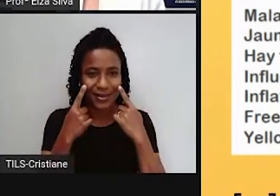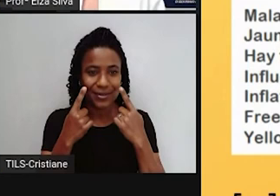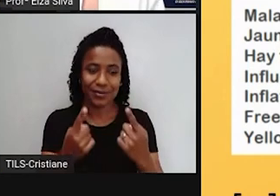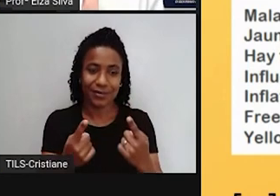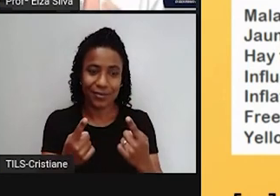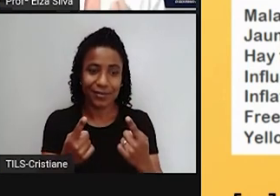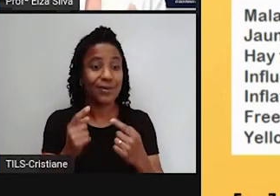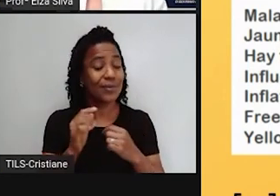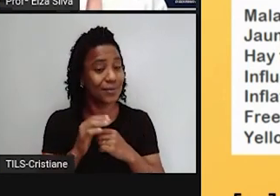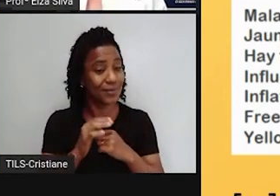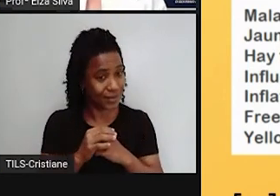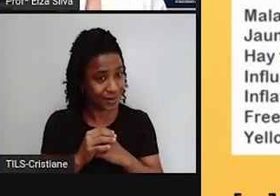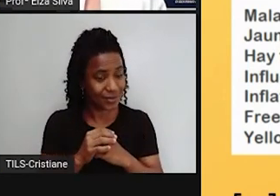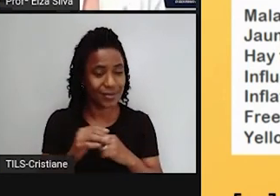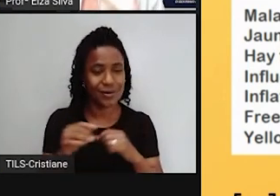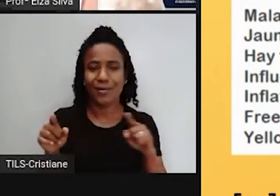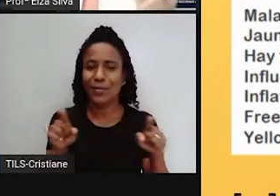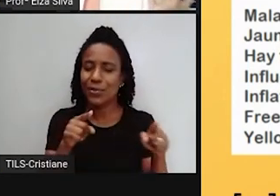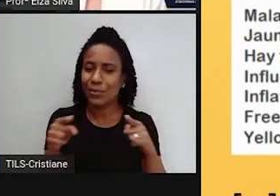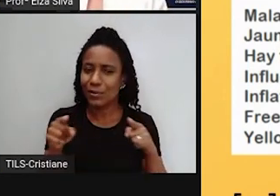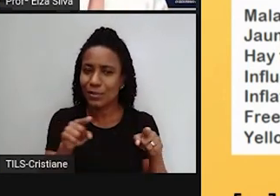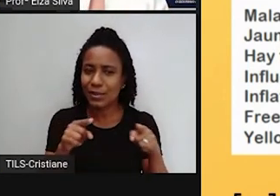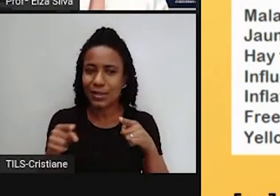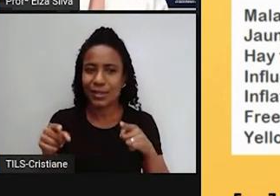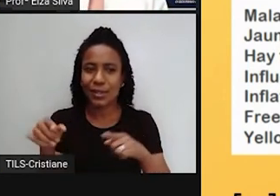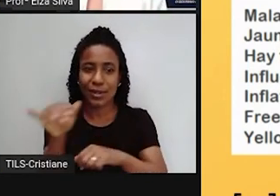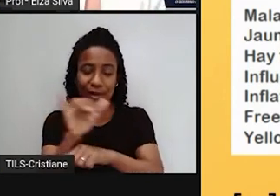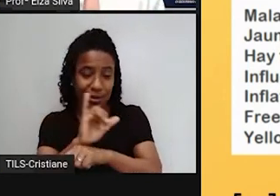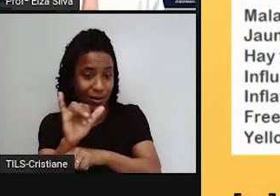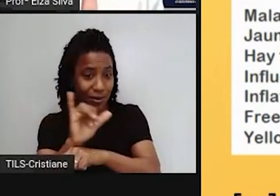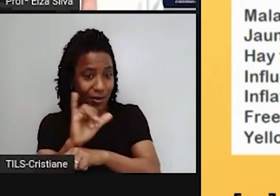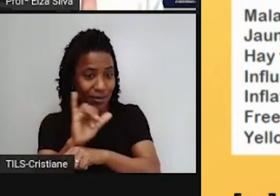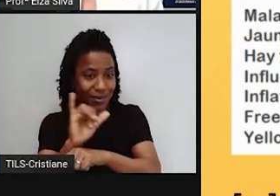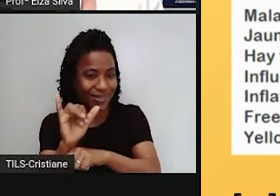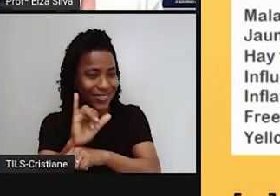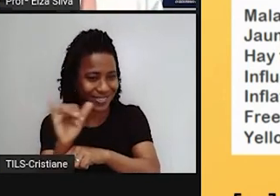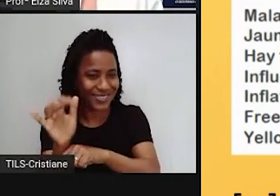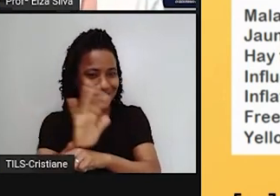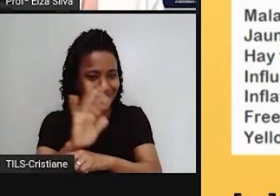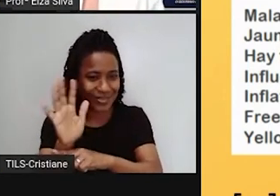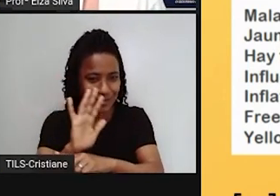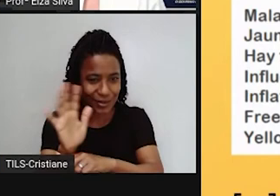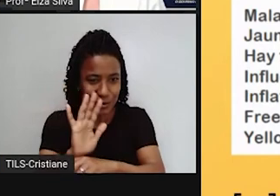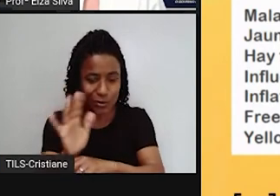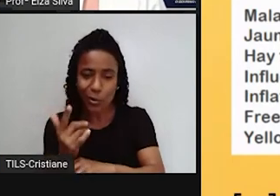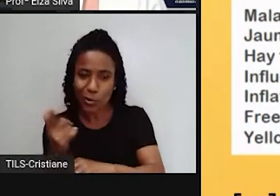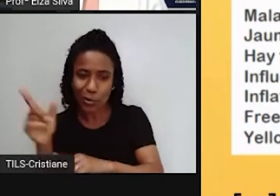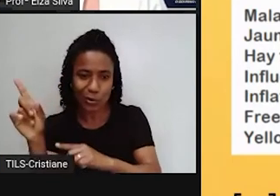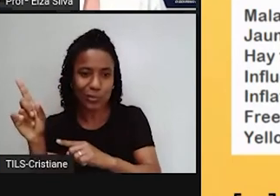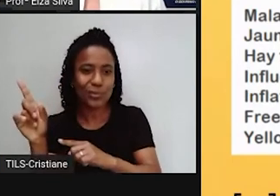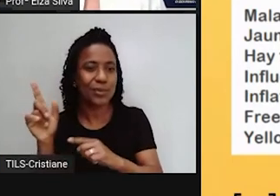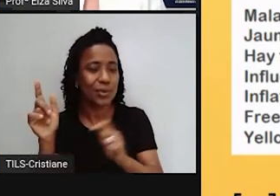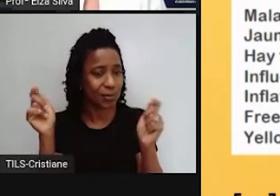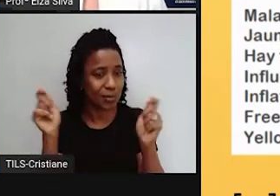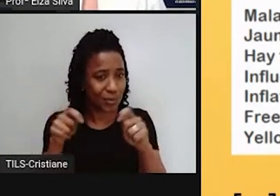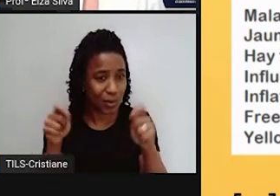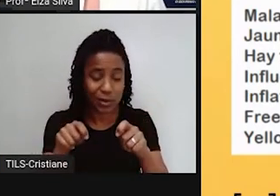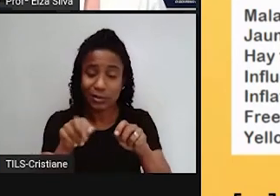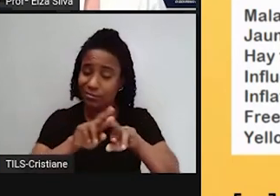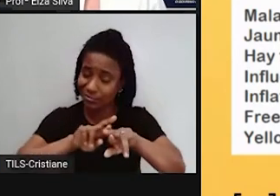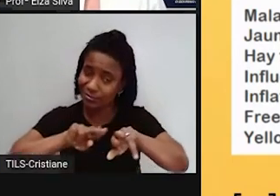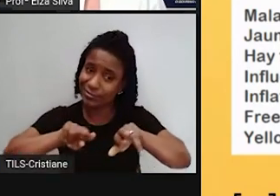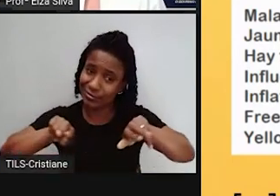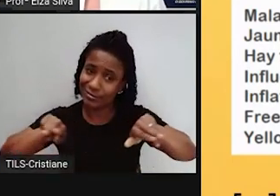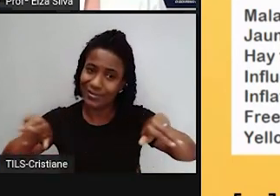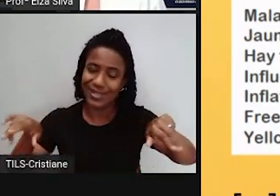Ouçam, curtam a música, pelo vídeo que eu sugeri, ou por outros que vocês conheçam, né? Porque há N possibilidades